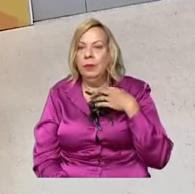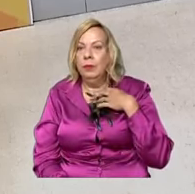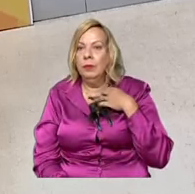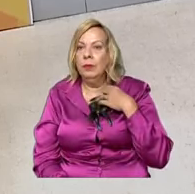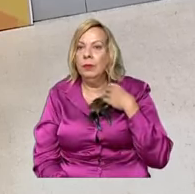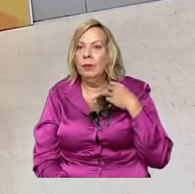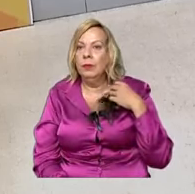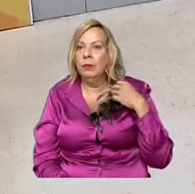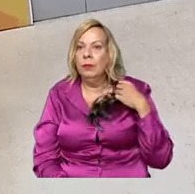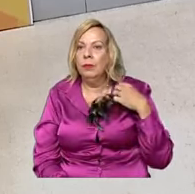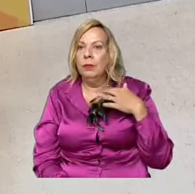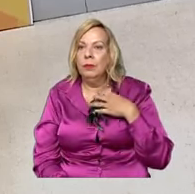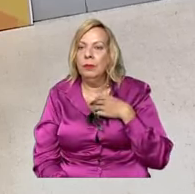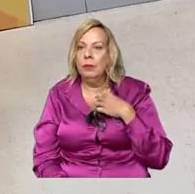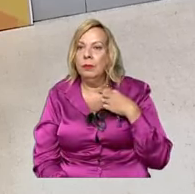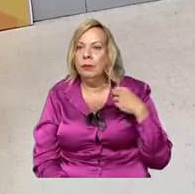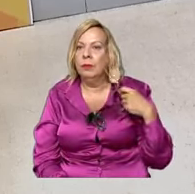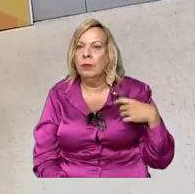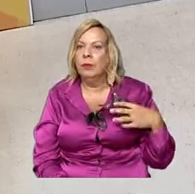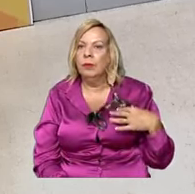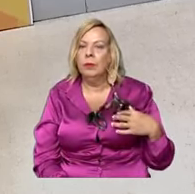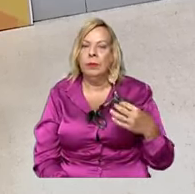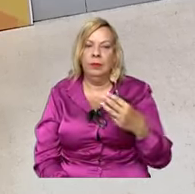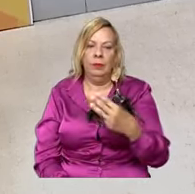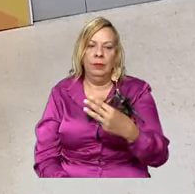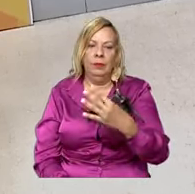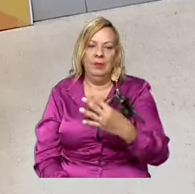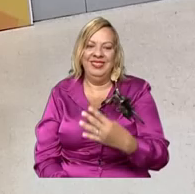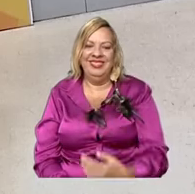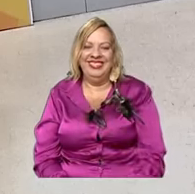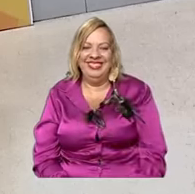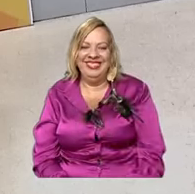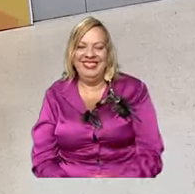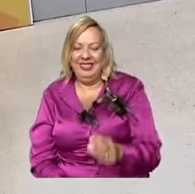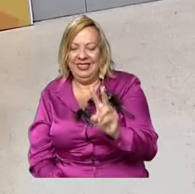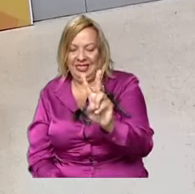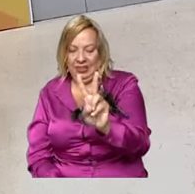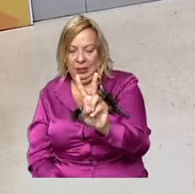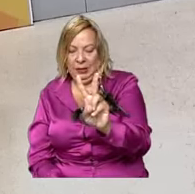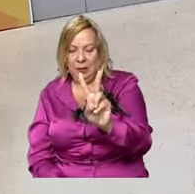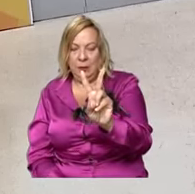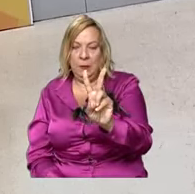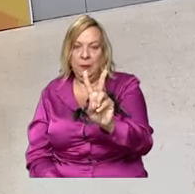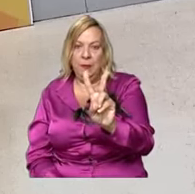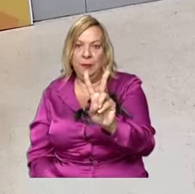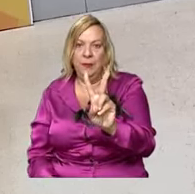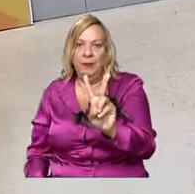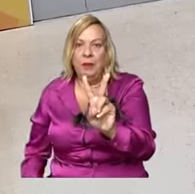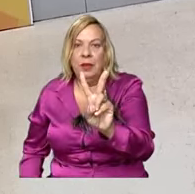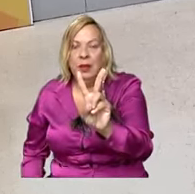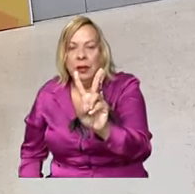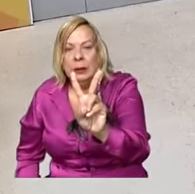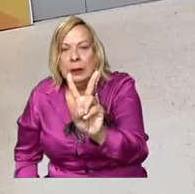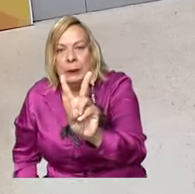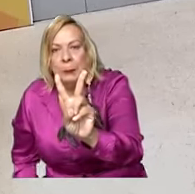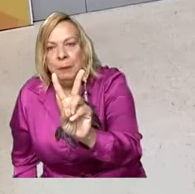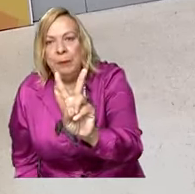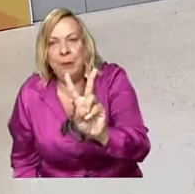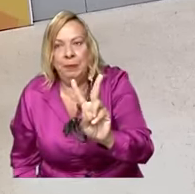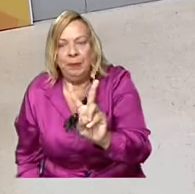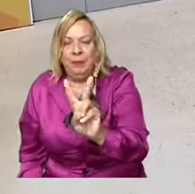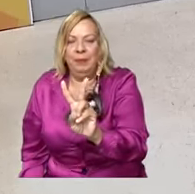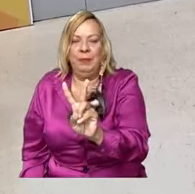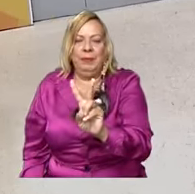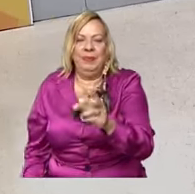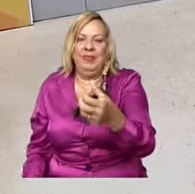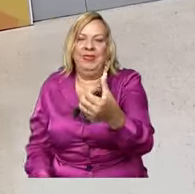agora. Tá marcando, tá indo bem? Então toma mais uma, número 2, 2, marque aí, 2. 2 é a bolinha que